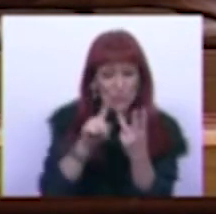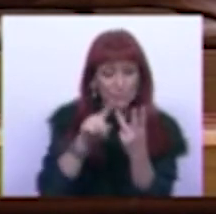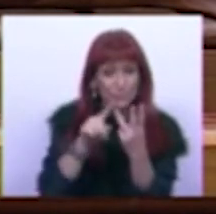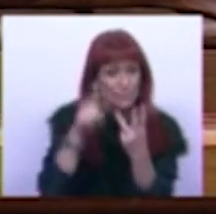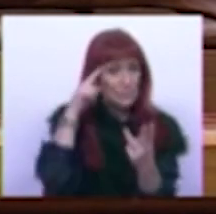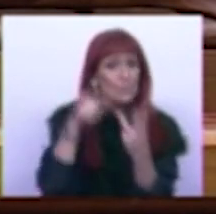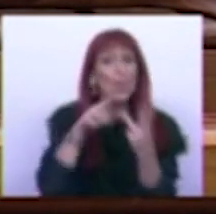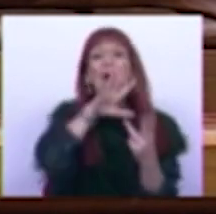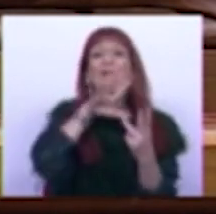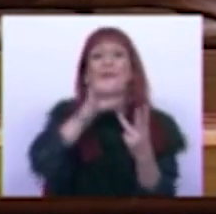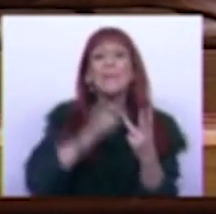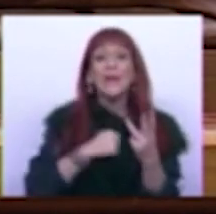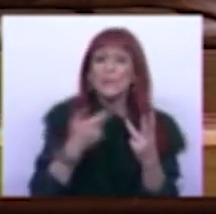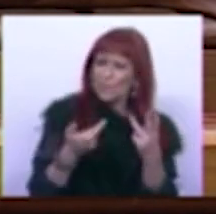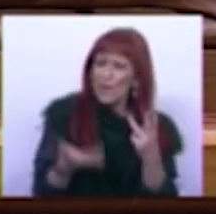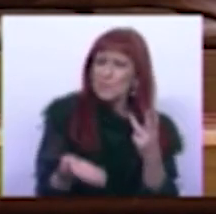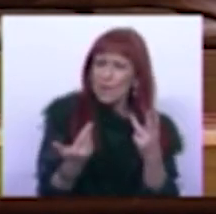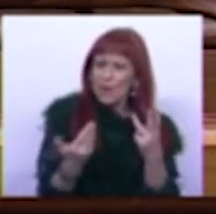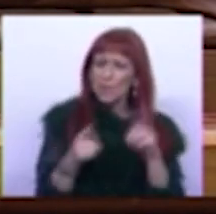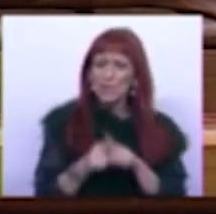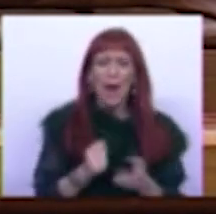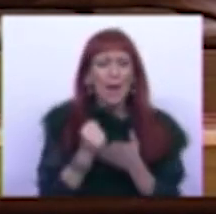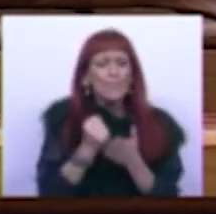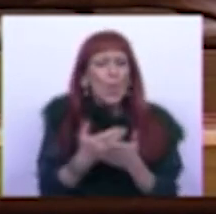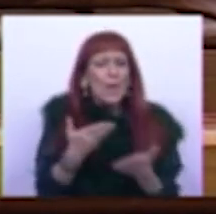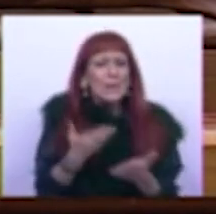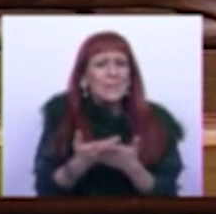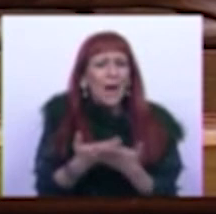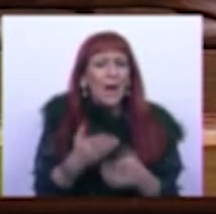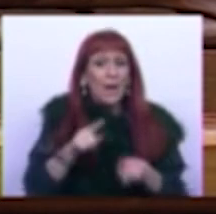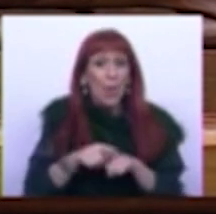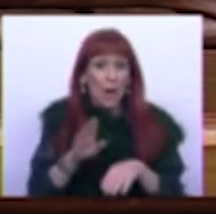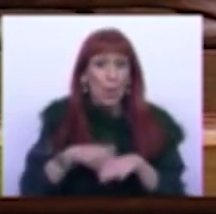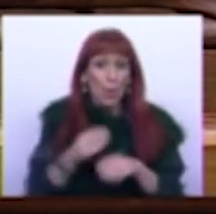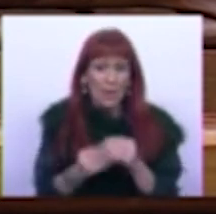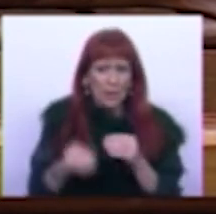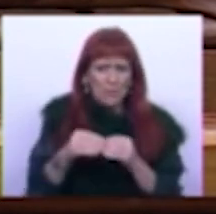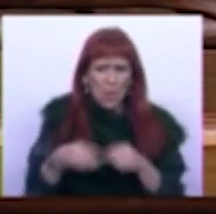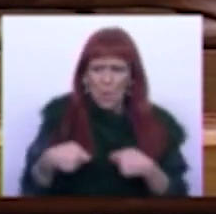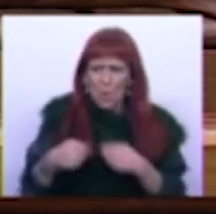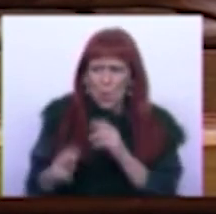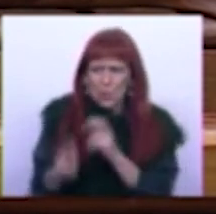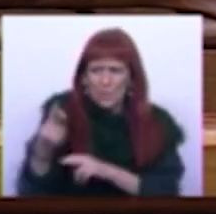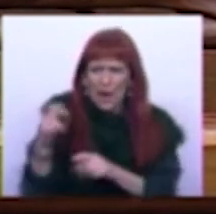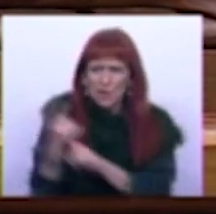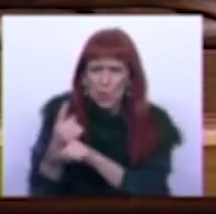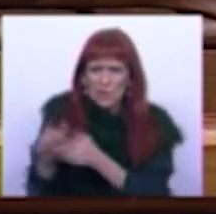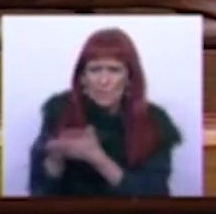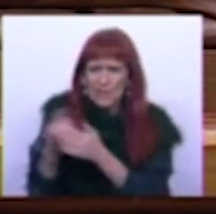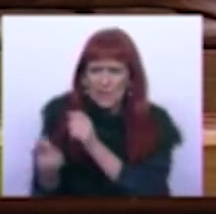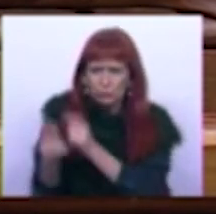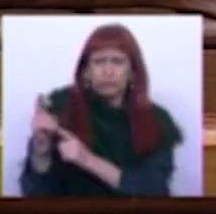dirige-se às famílias vulneráveis, apoiando-as a fazer face ao acréscimo de custo dos bens